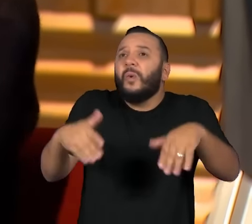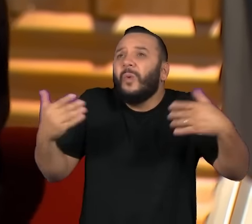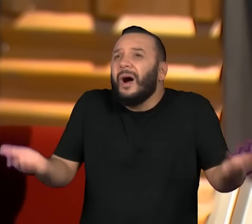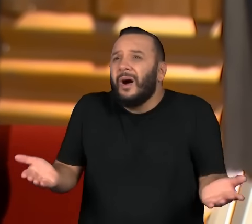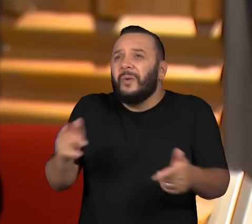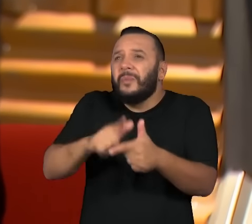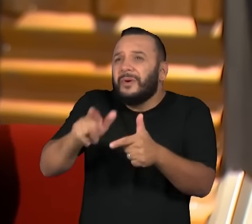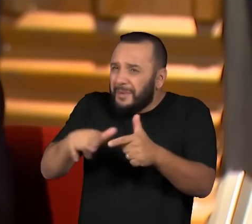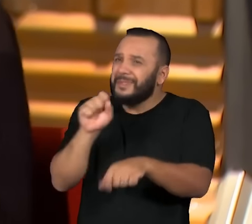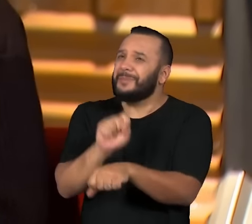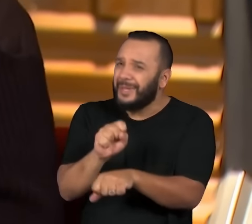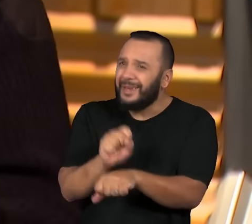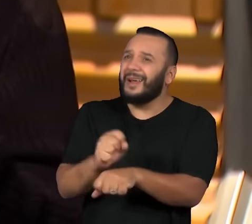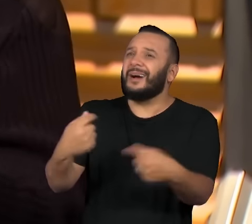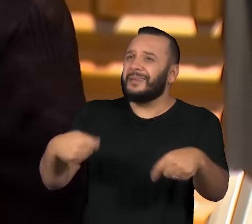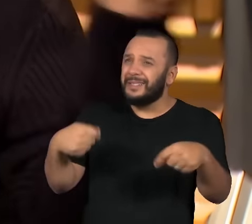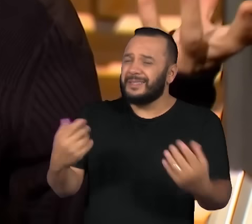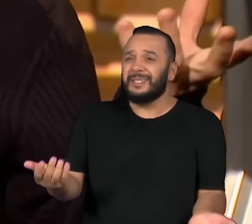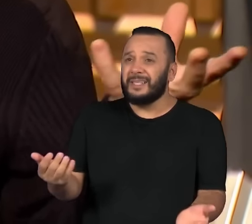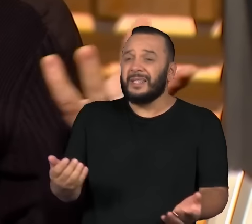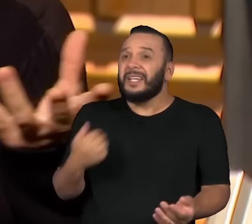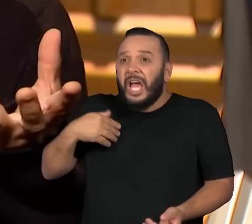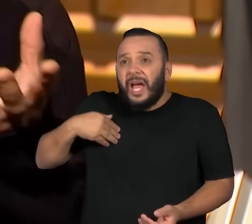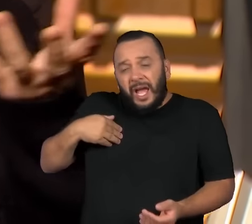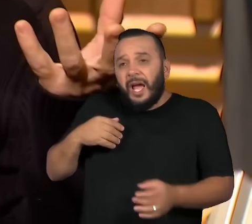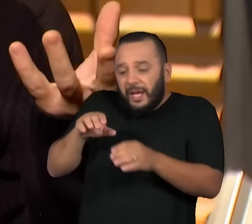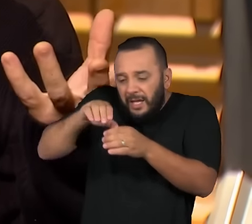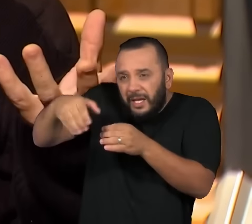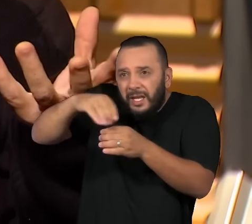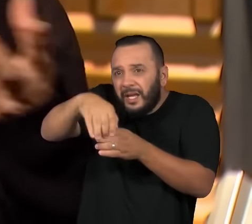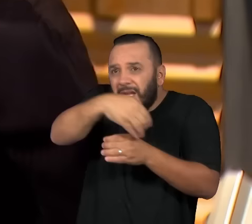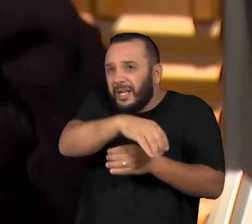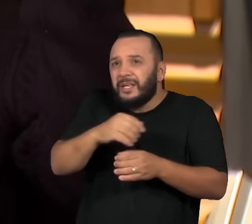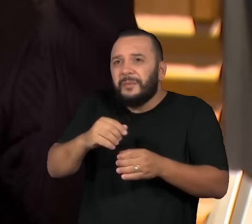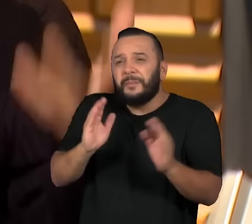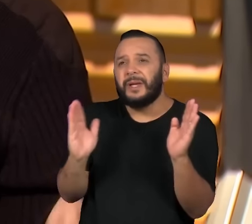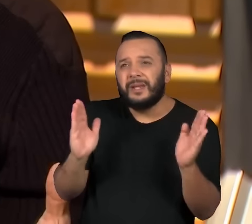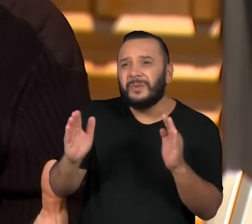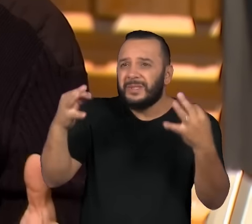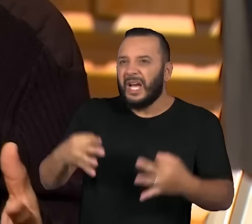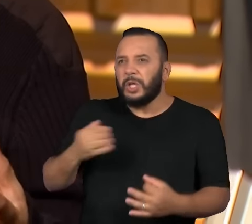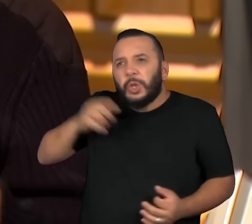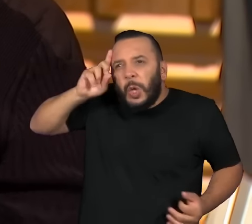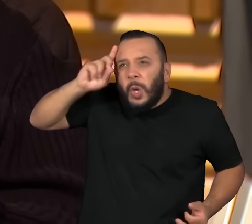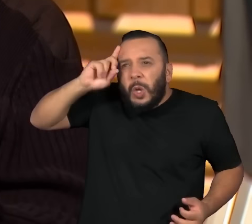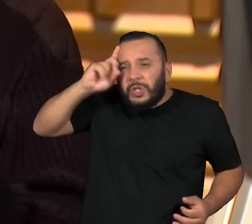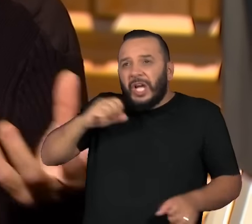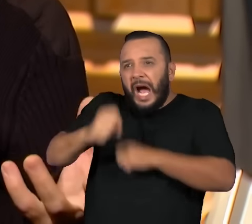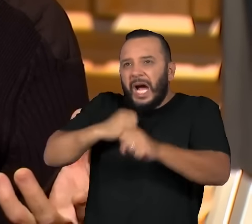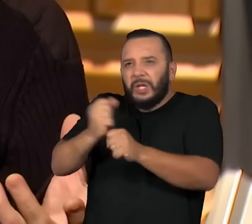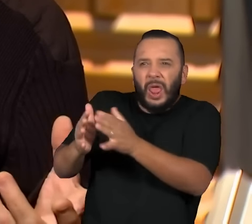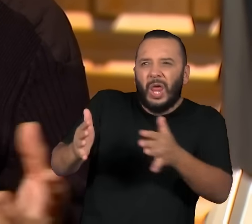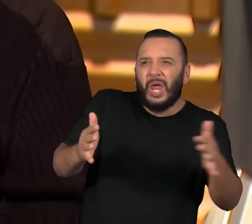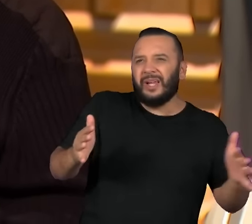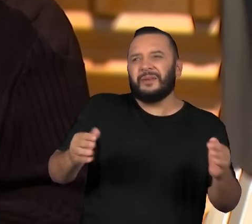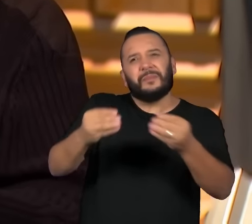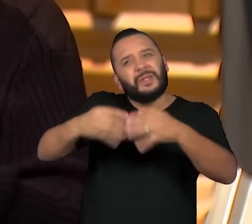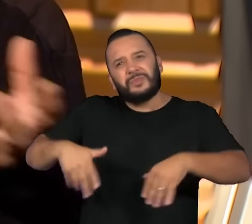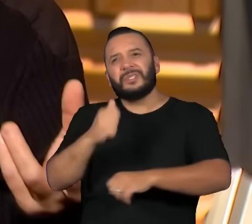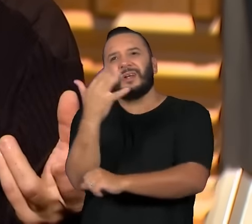você esperar ela chegar. para você comer uma mexerica durante um ano, e você precisa ter mexerica todo dia? Isso desestabiliza a